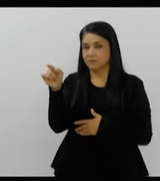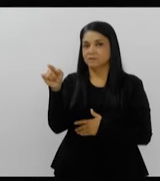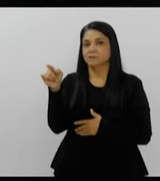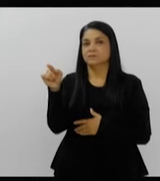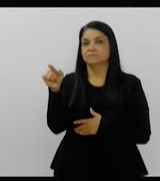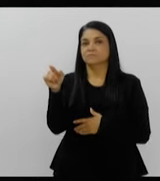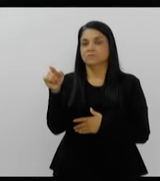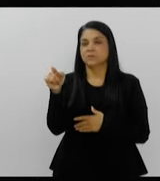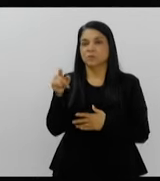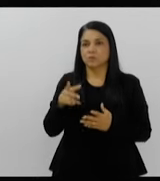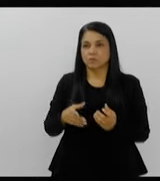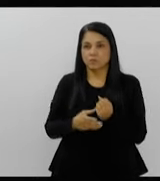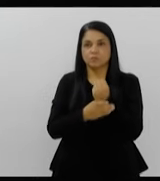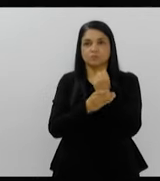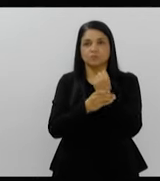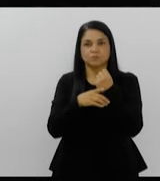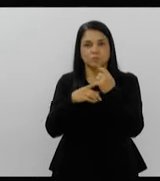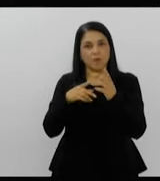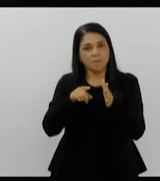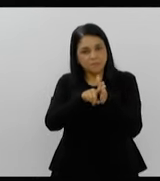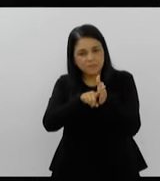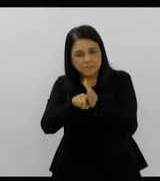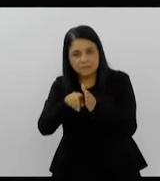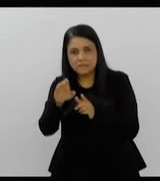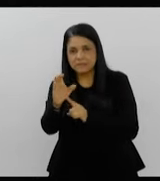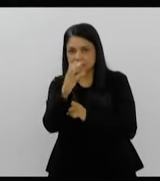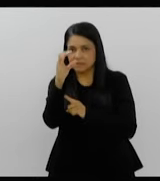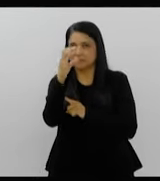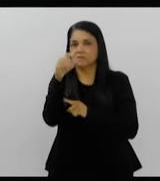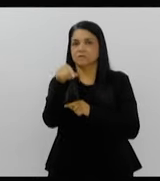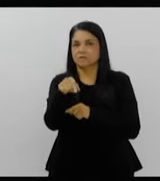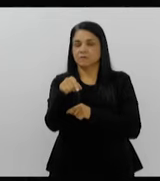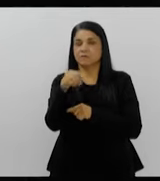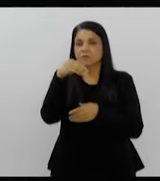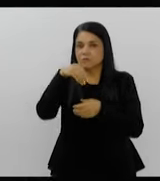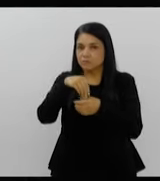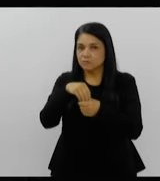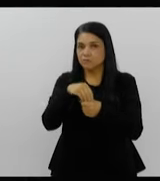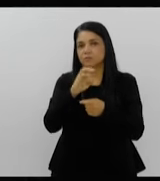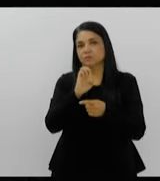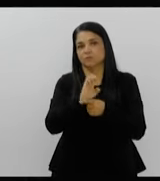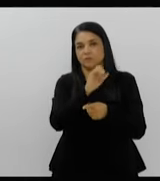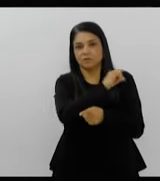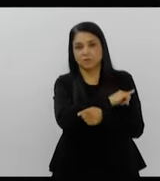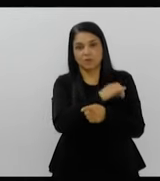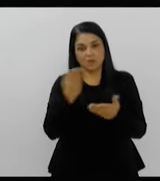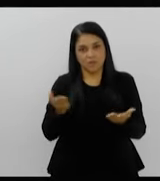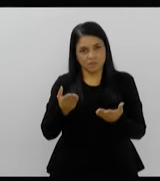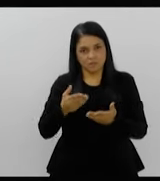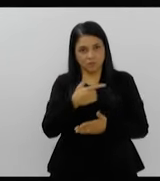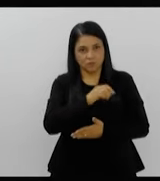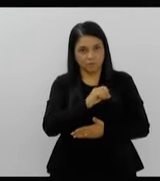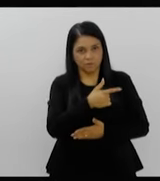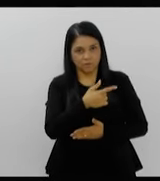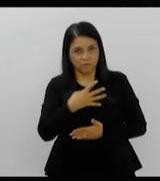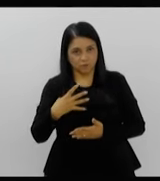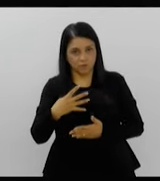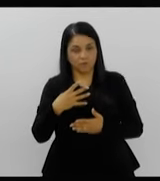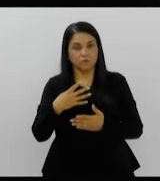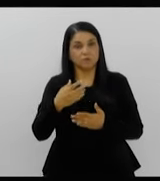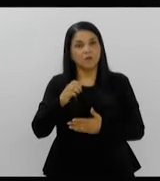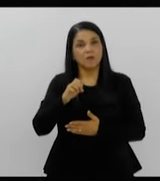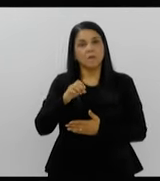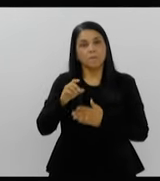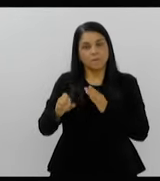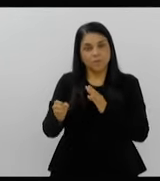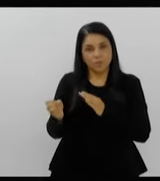a continuidade da pesquisa de excelência feita aqui no âmbito do Estado do Rio de Janeiro. Esse ano, mais uma edição do